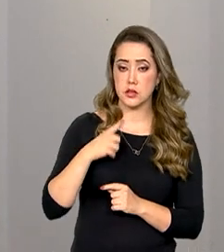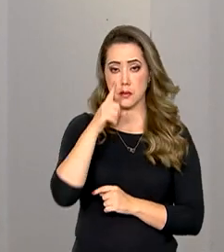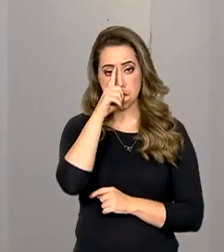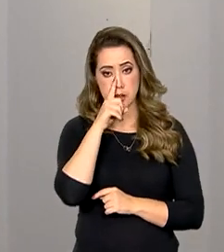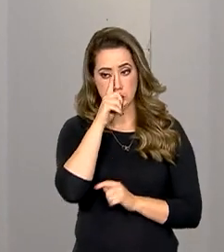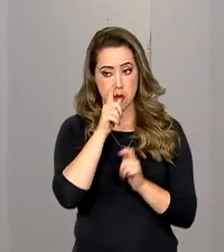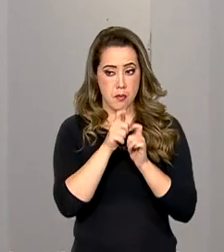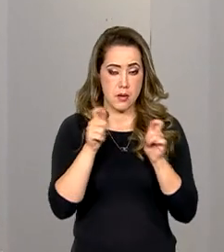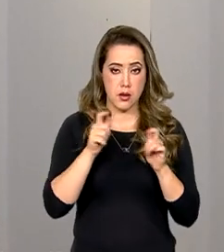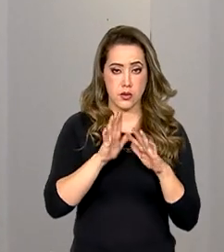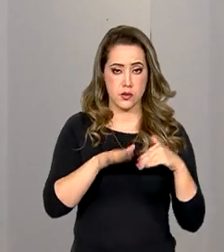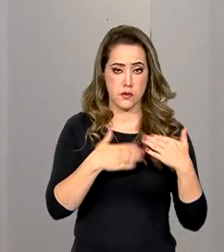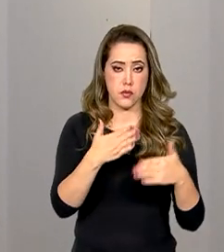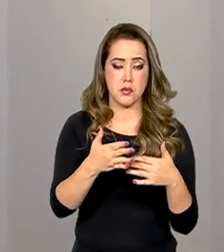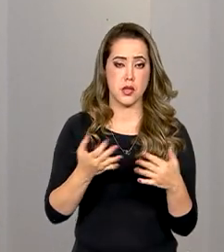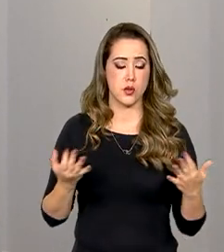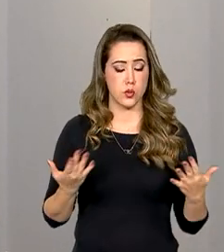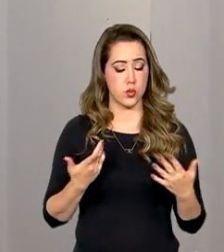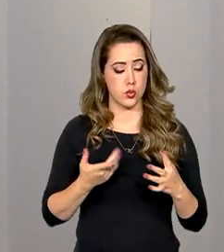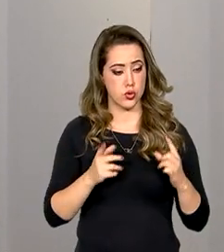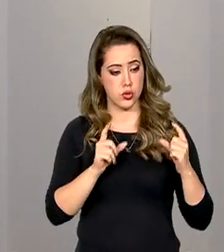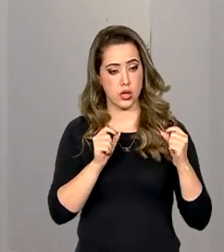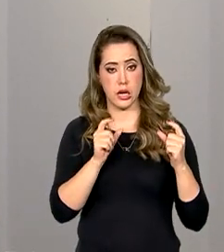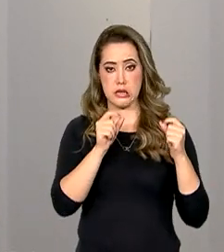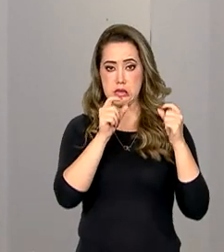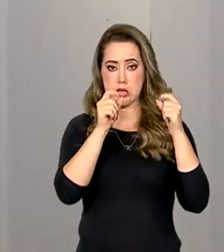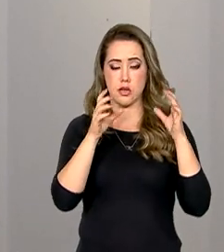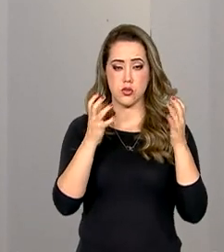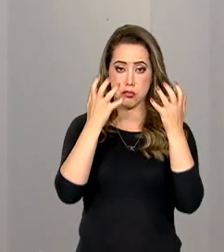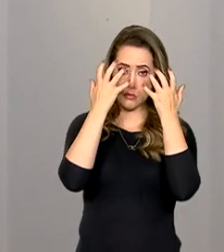haver um risco maior de desenvolvimento de câncer de mama para essas mulheres que têm histórico na família.